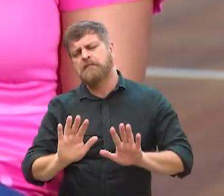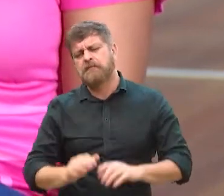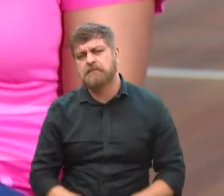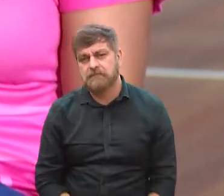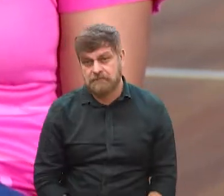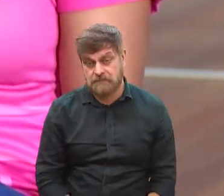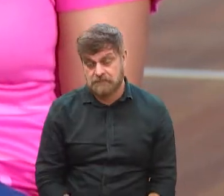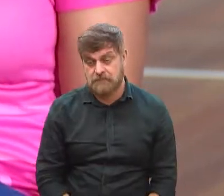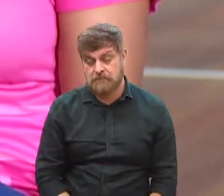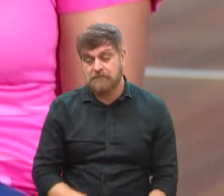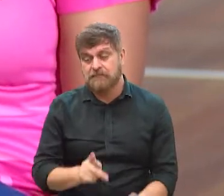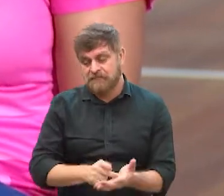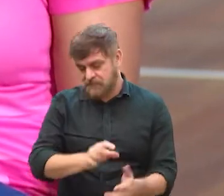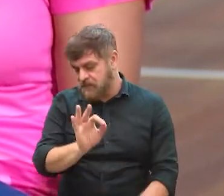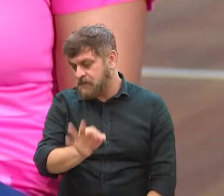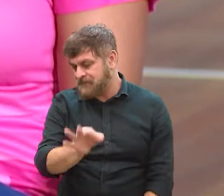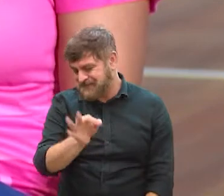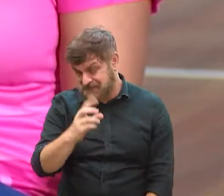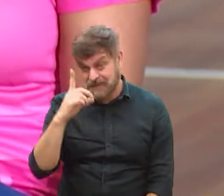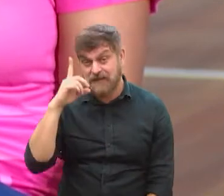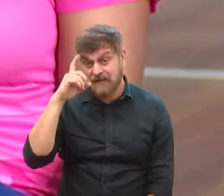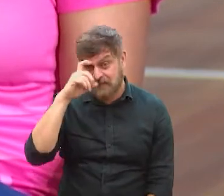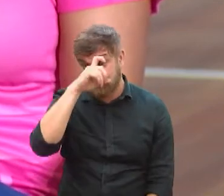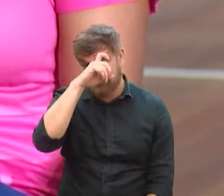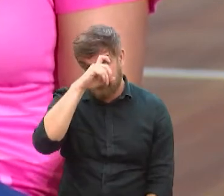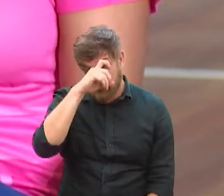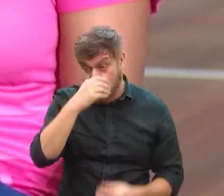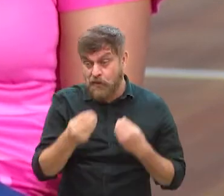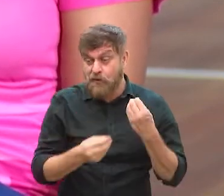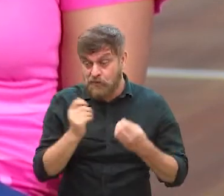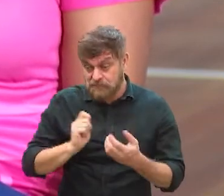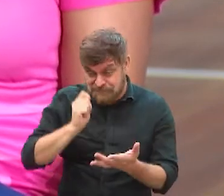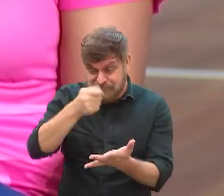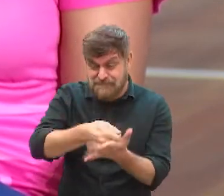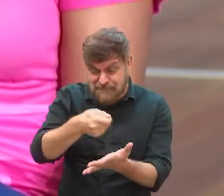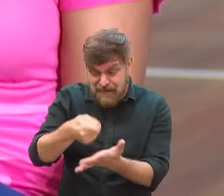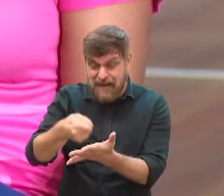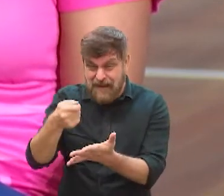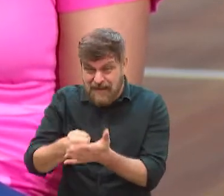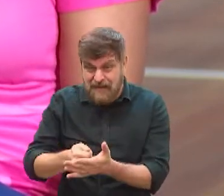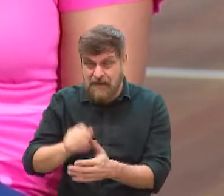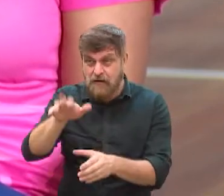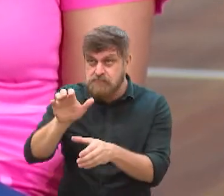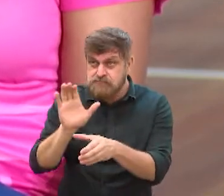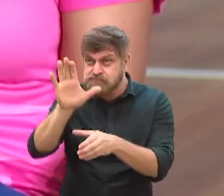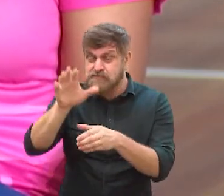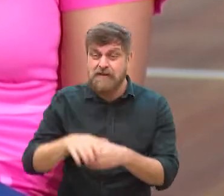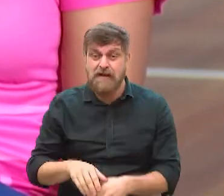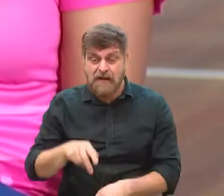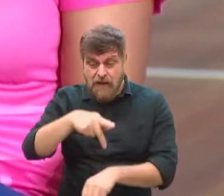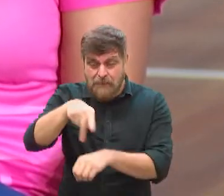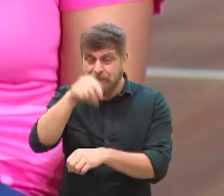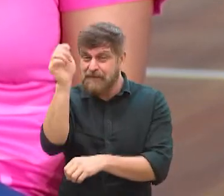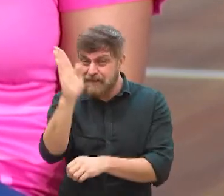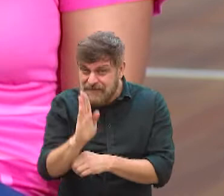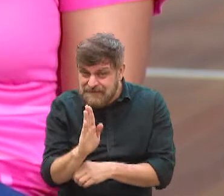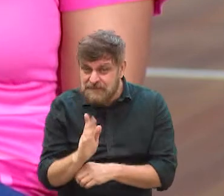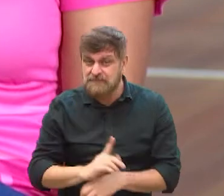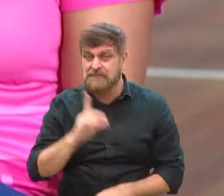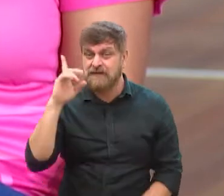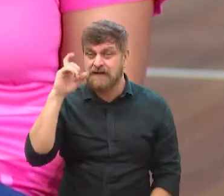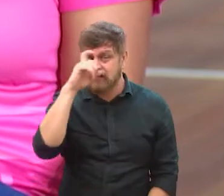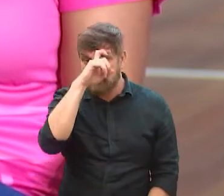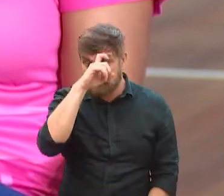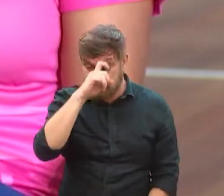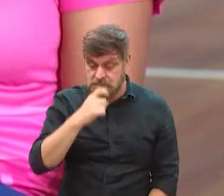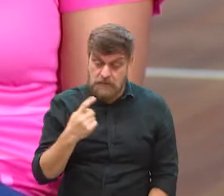Mas eu sei que realmente é difícil, né, para manter a modalidade no país, é um trabalho difícil pelo